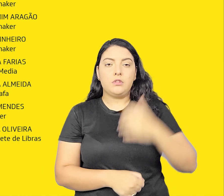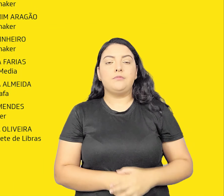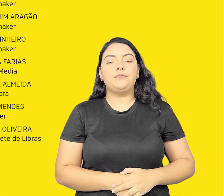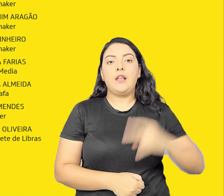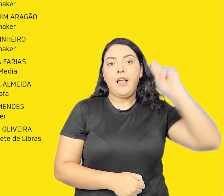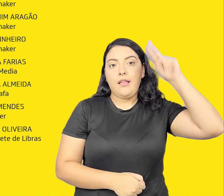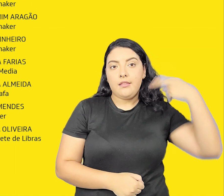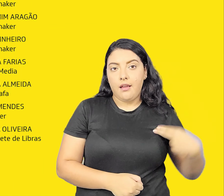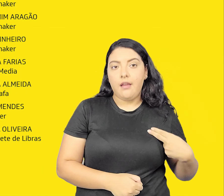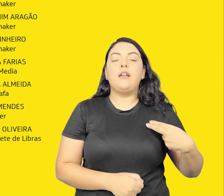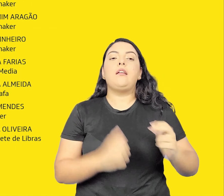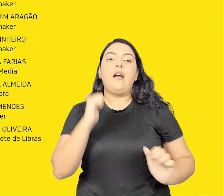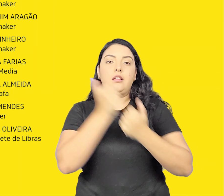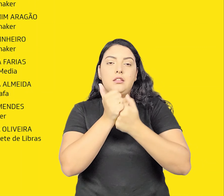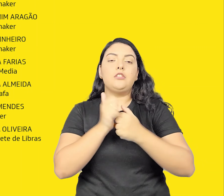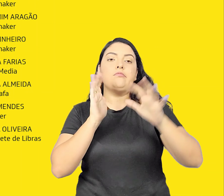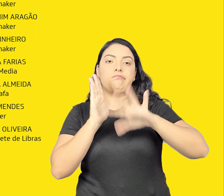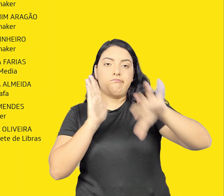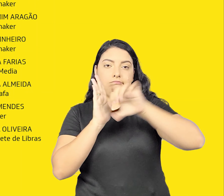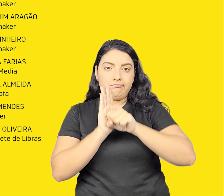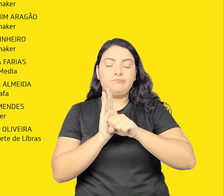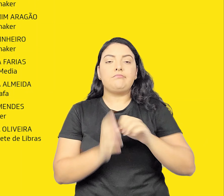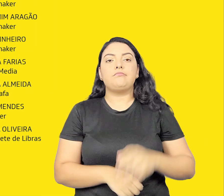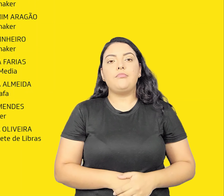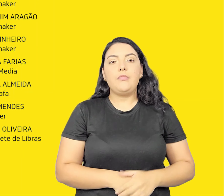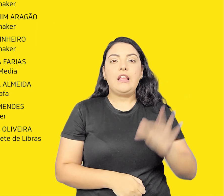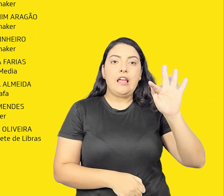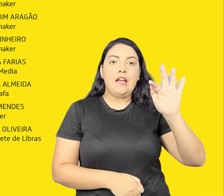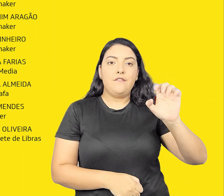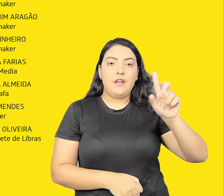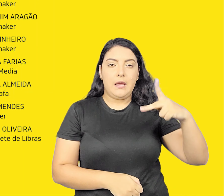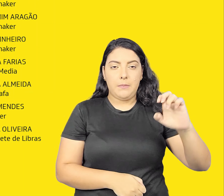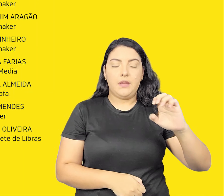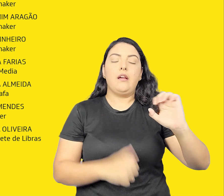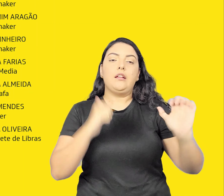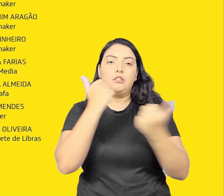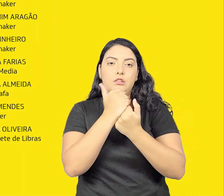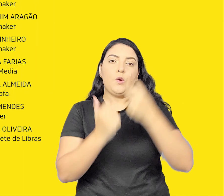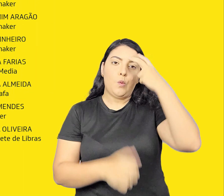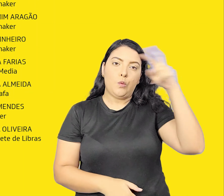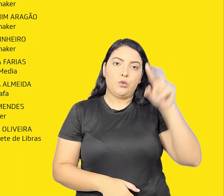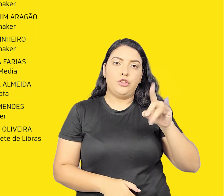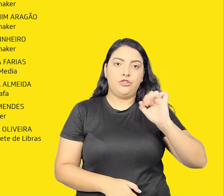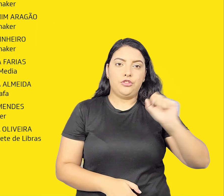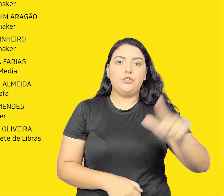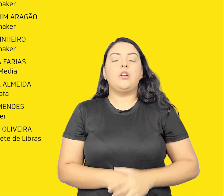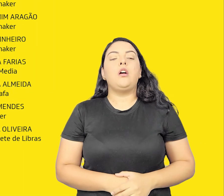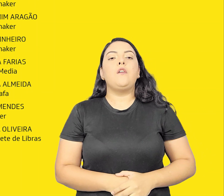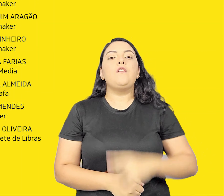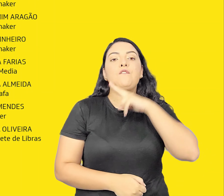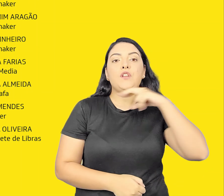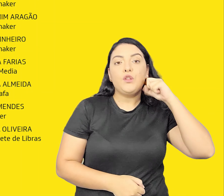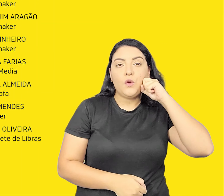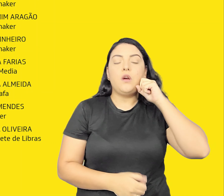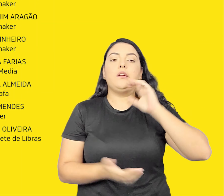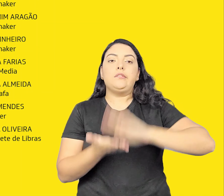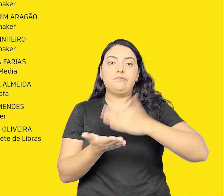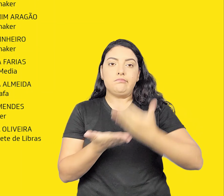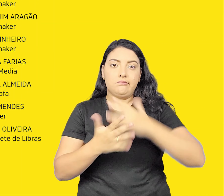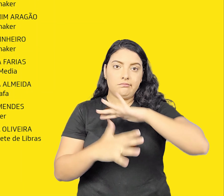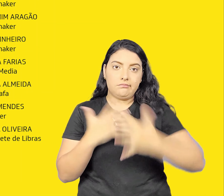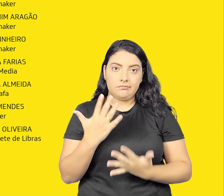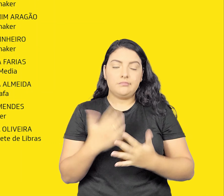Assistente Pedagógica Audiovisual Felipe Braga Assistente Pedagógica Cultura Digital Vitória Sâmia Intérprete